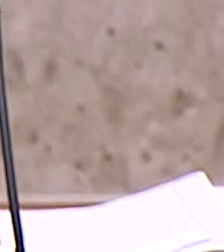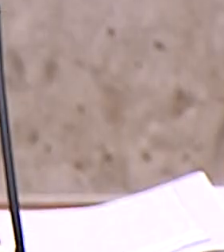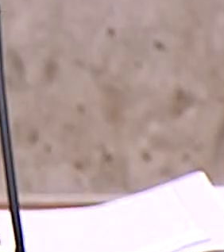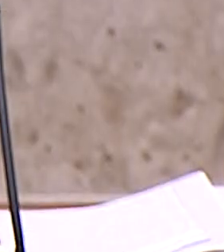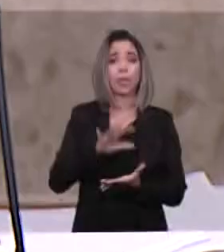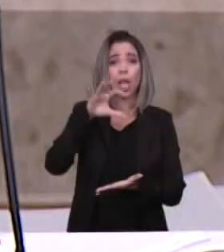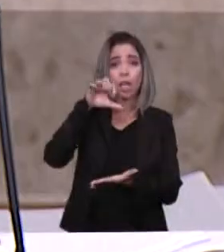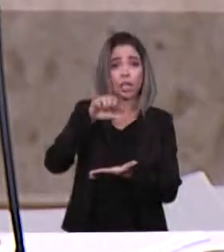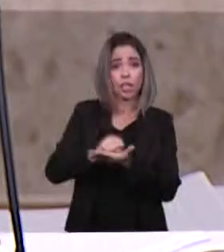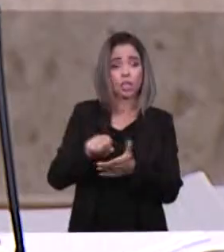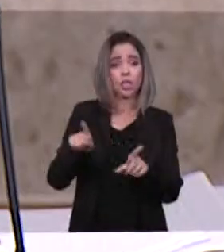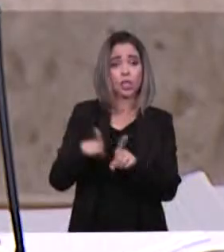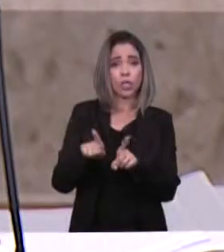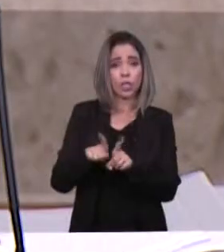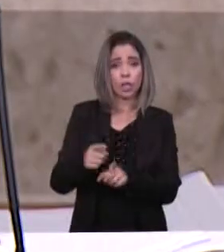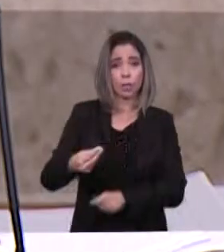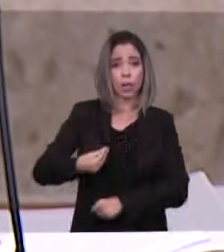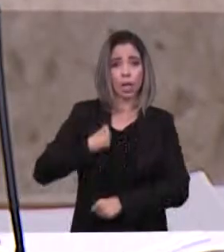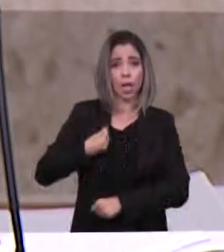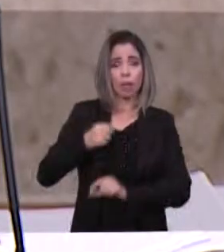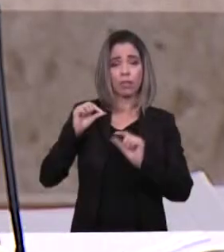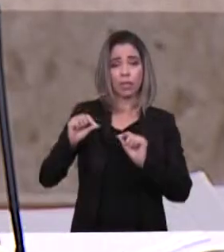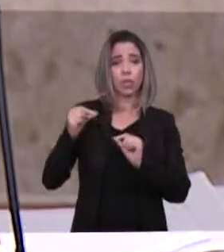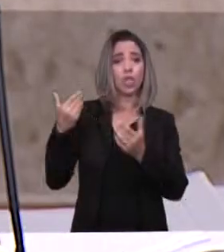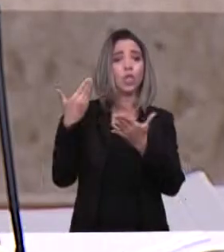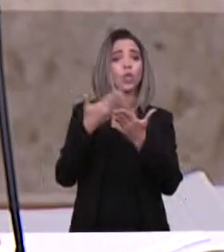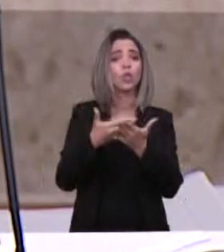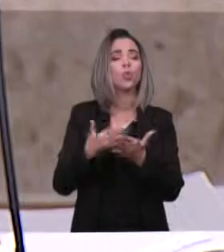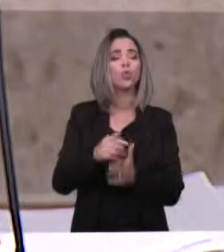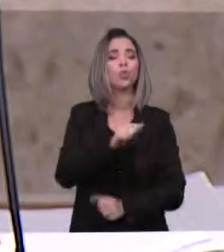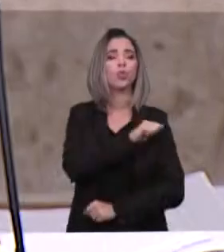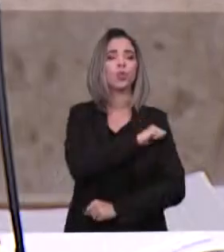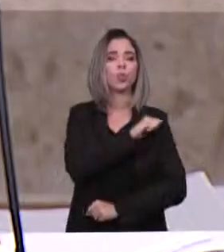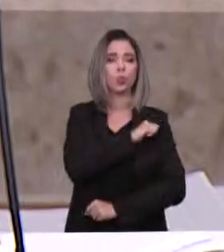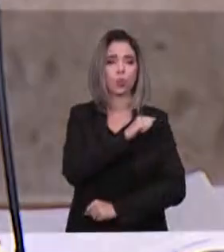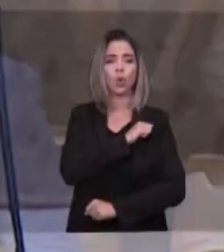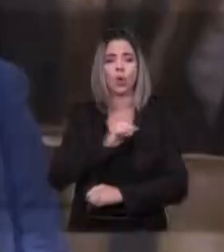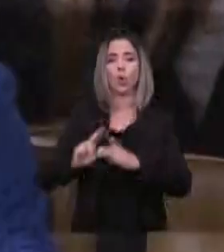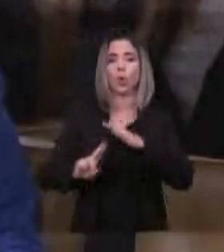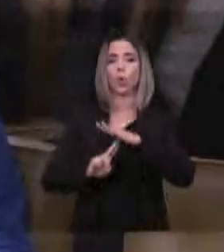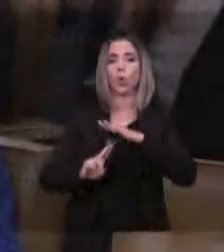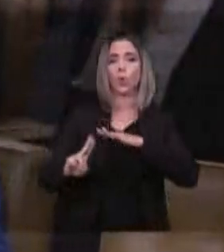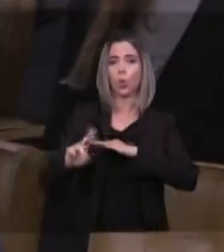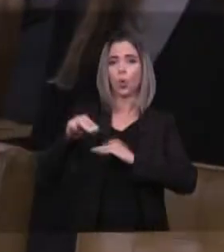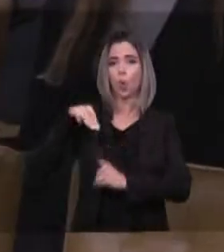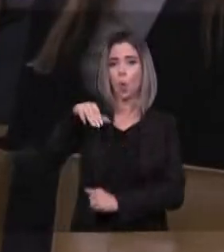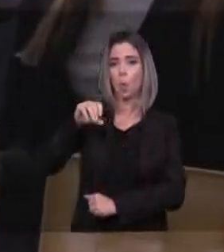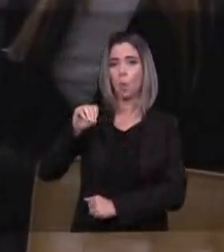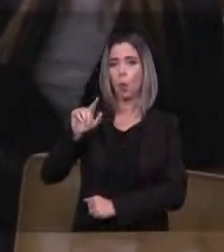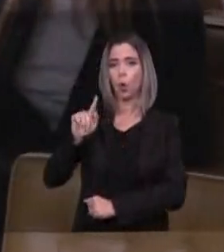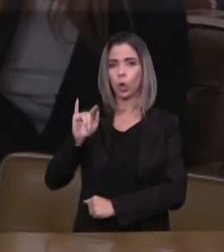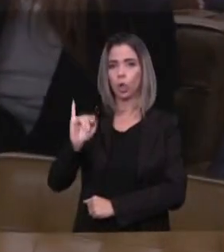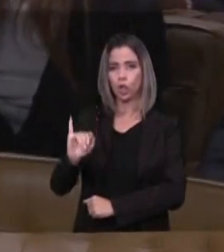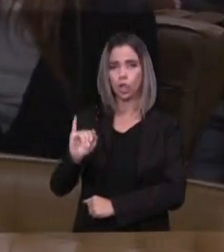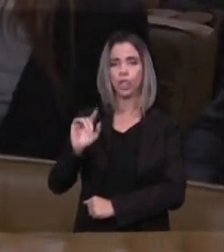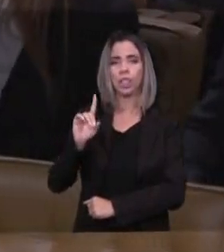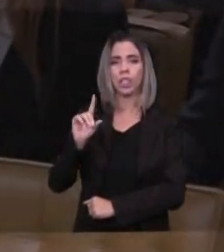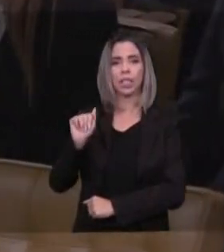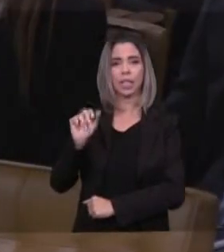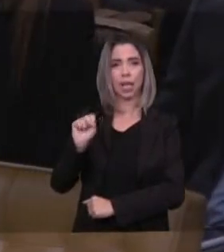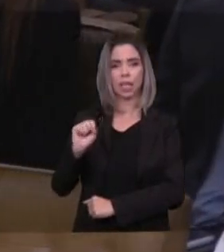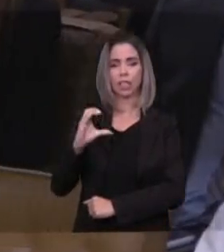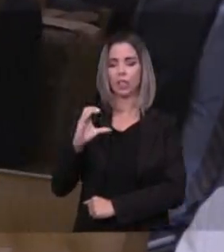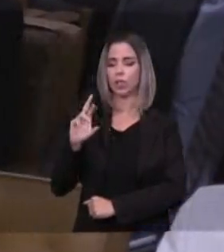E registro a presença neste plenário dos estudantes de Direito da Universidade de Mogi das Cruzes, vista do plenário